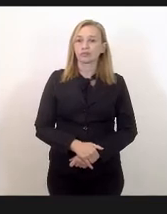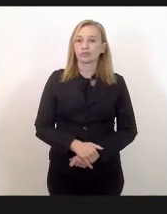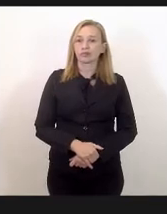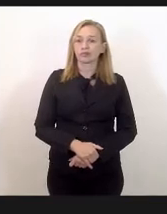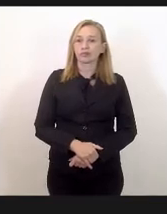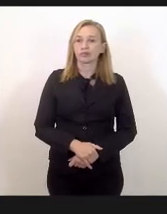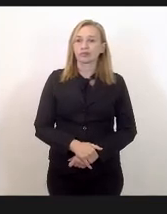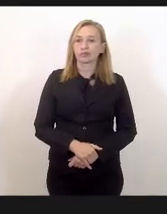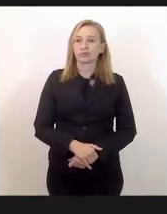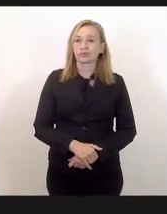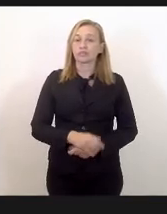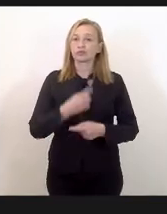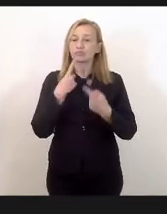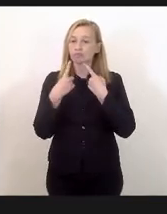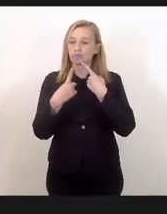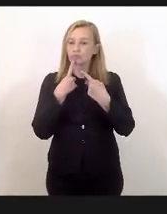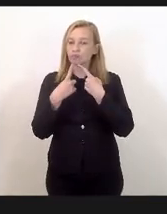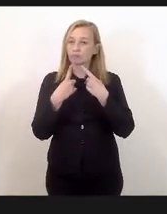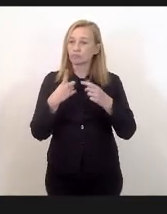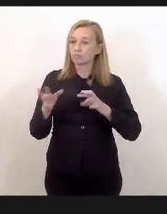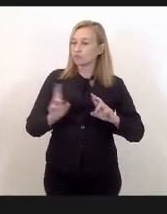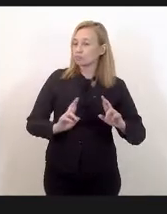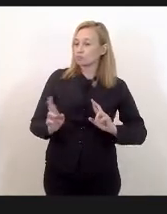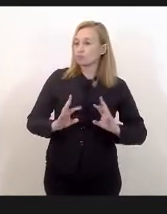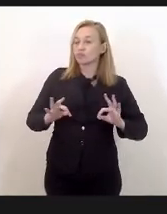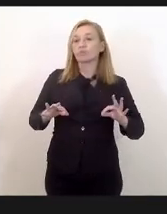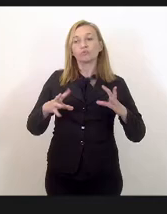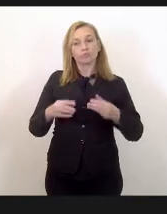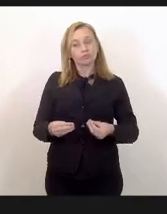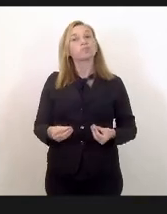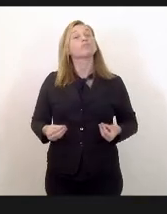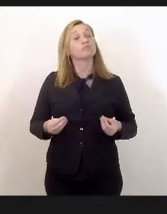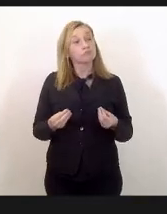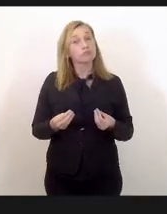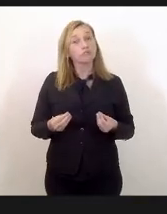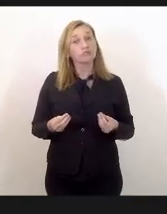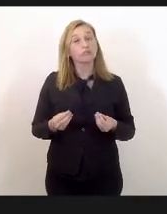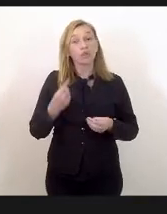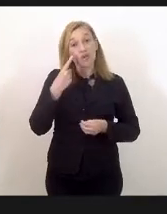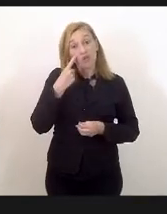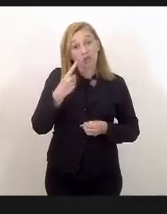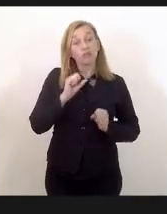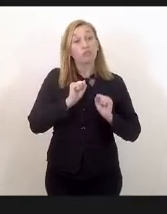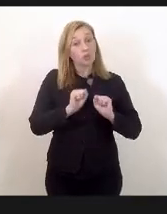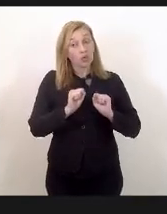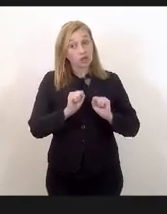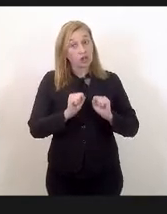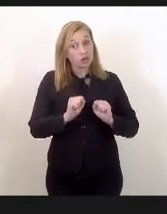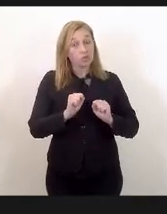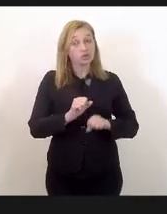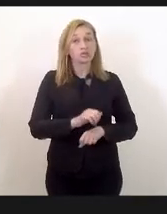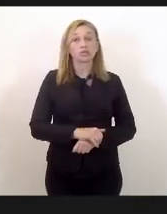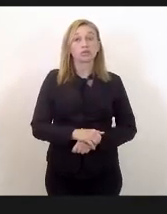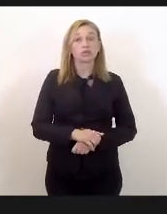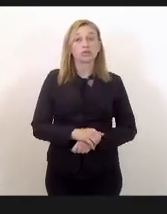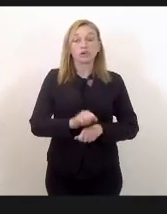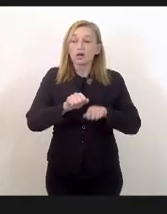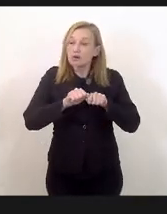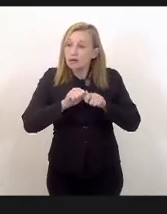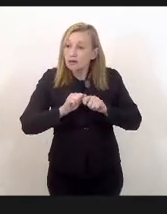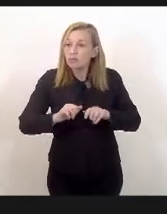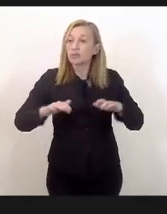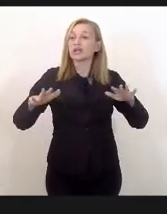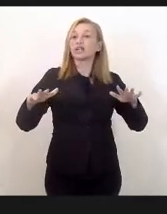mantermos um diálogo em relação a tudo isso, para ver se podemos, dessa forma, ampliar